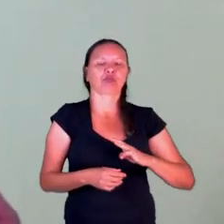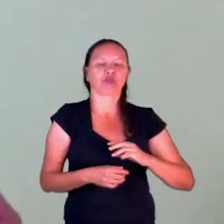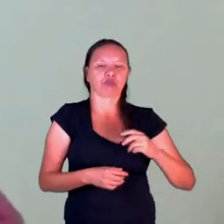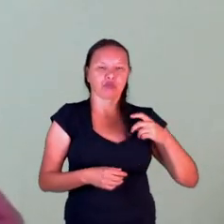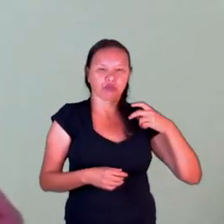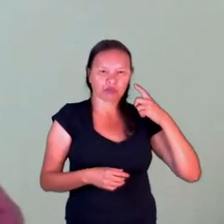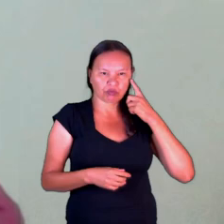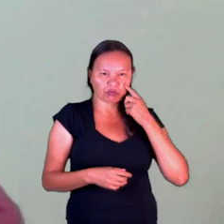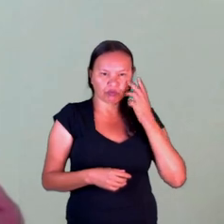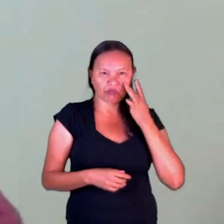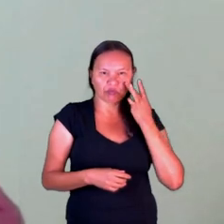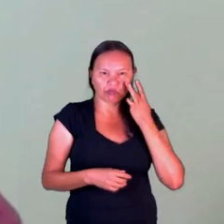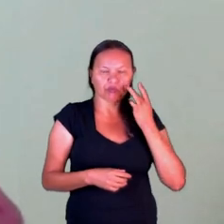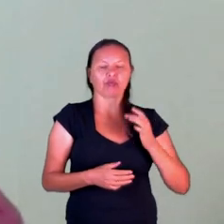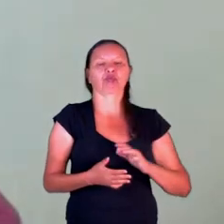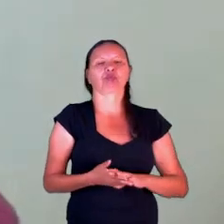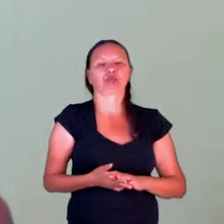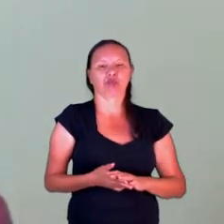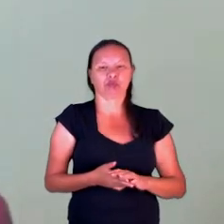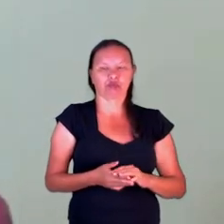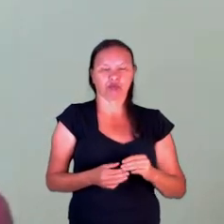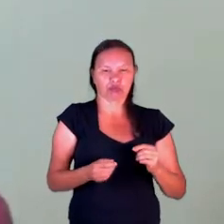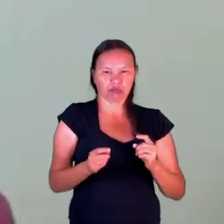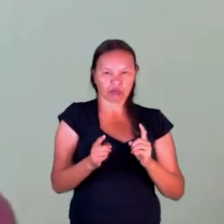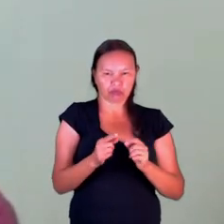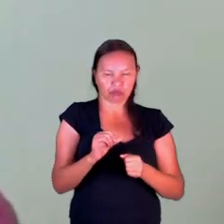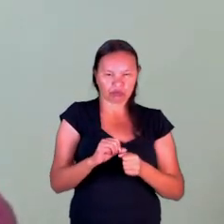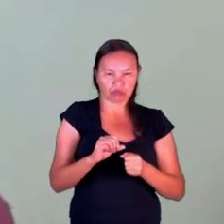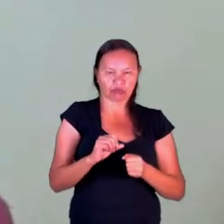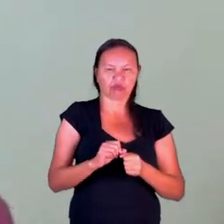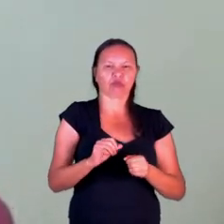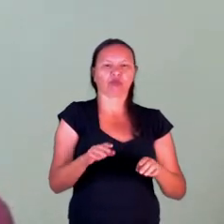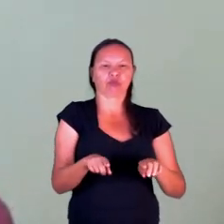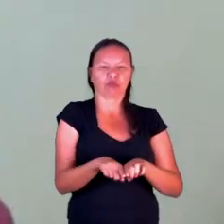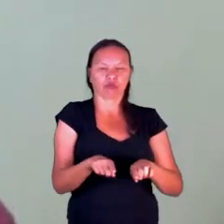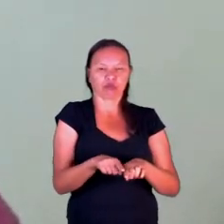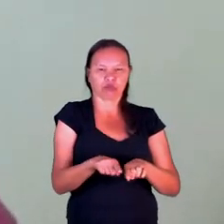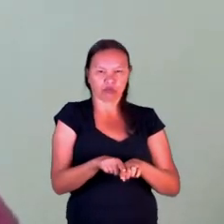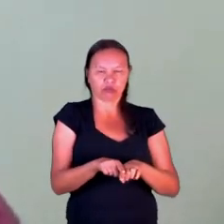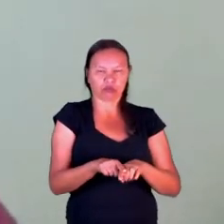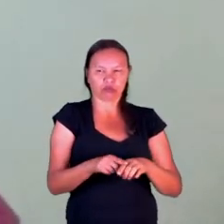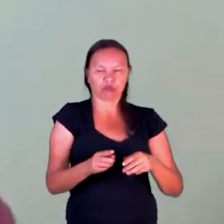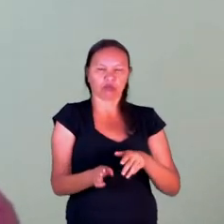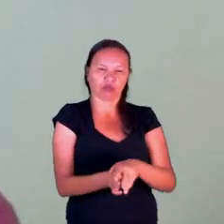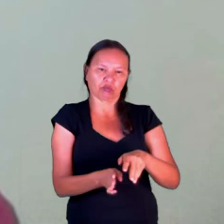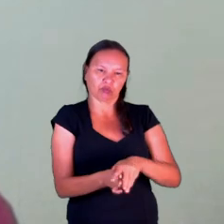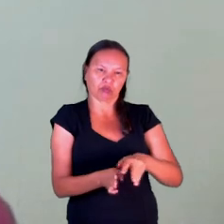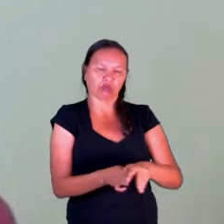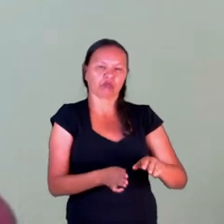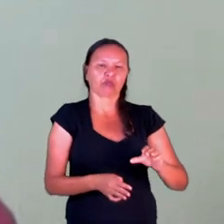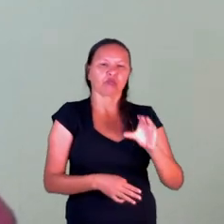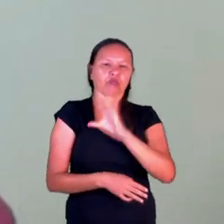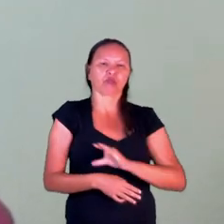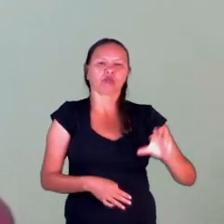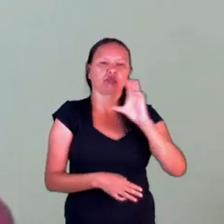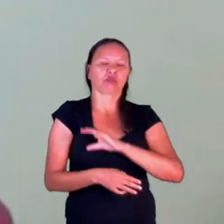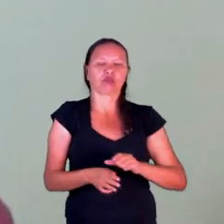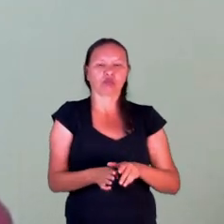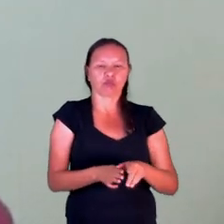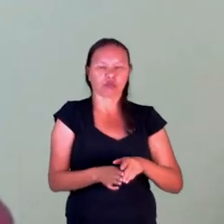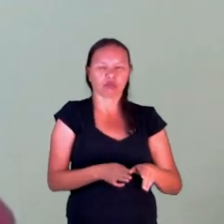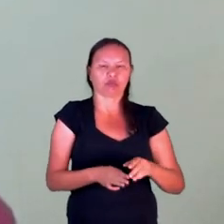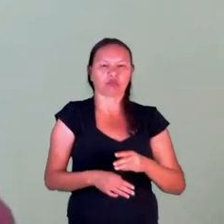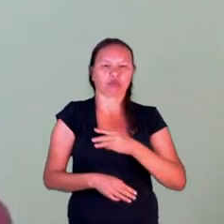Piauí e estamos envolvendo também o Conselho Estadual que foi reativado eh após essa atuação do